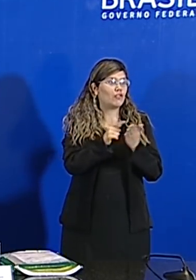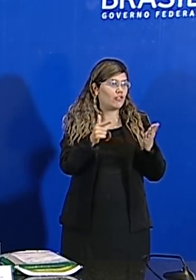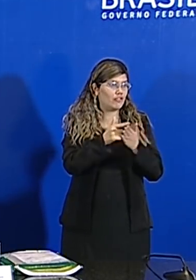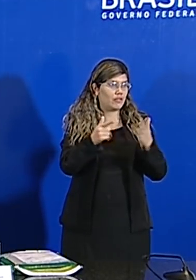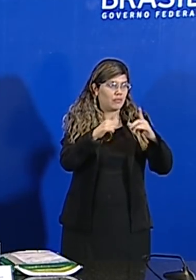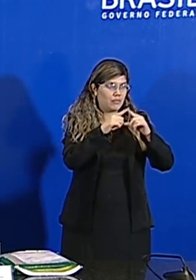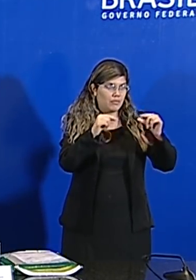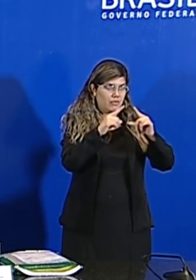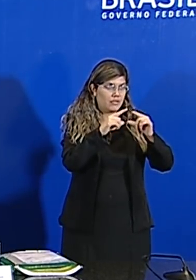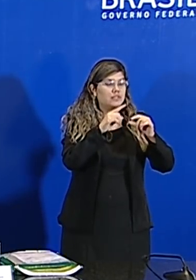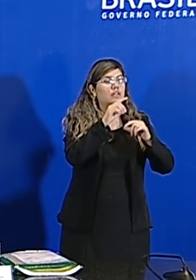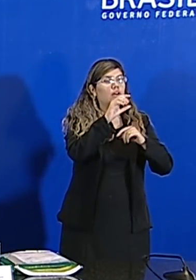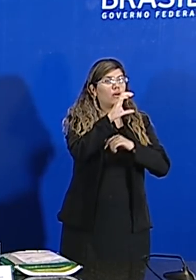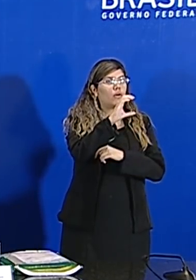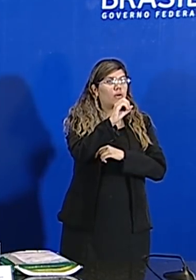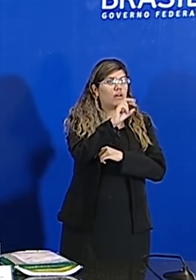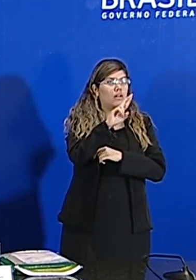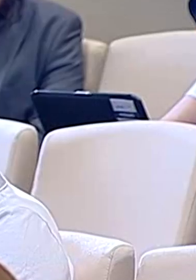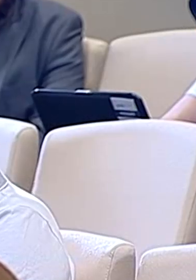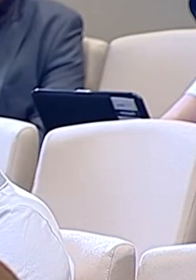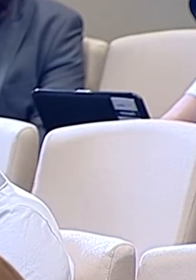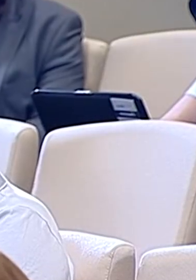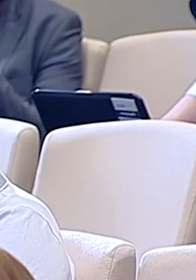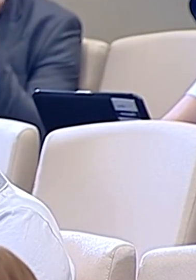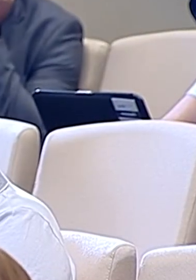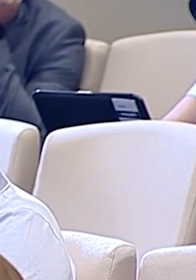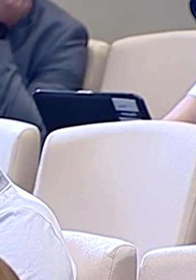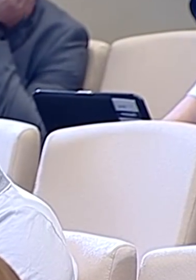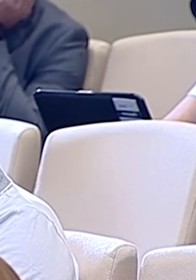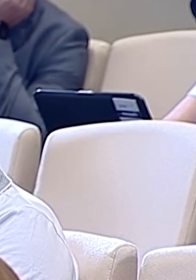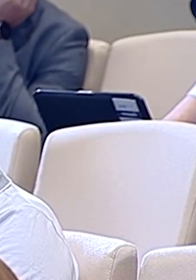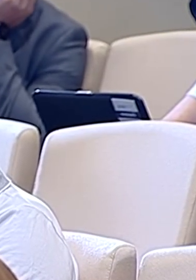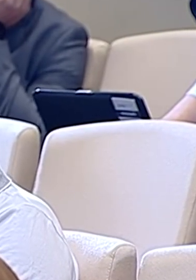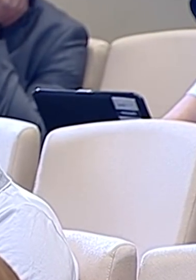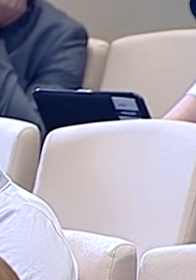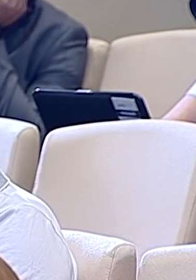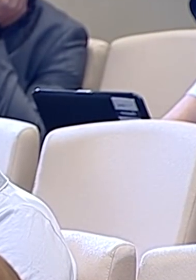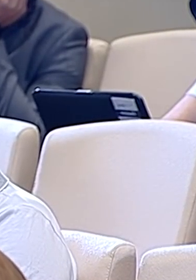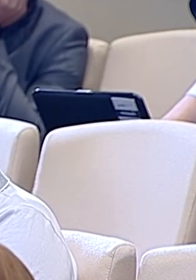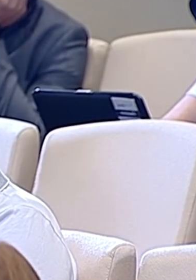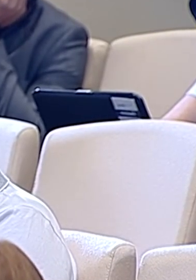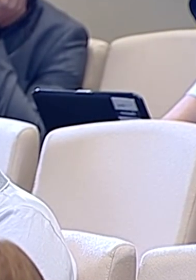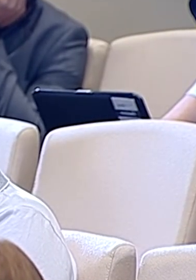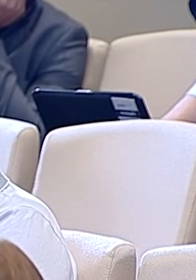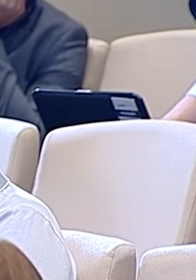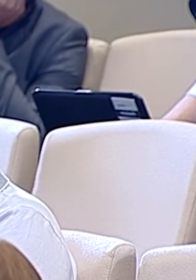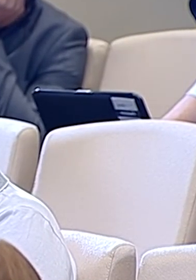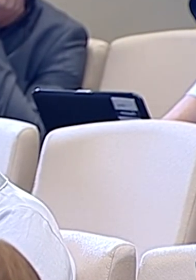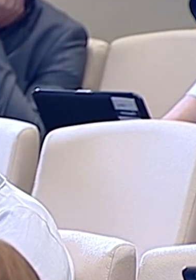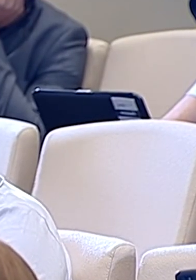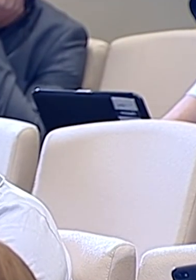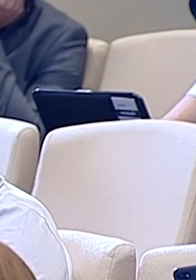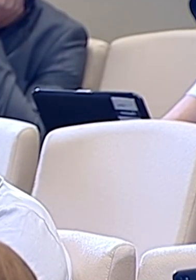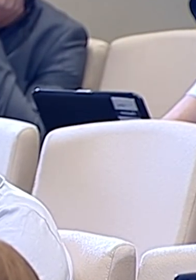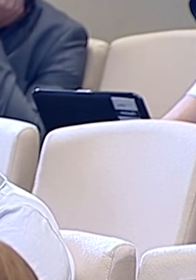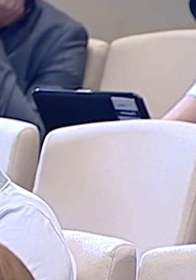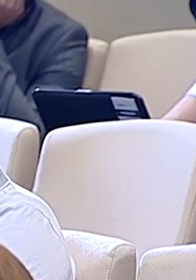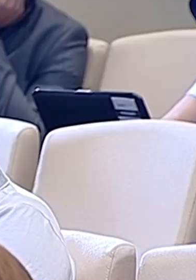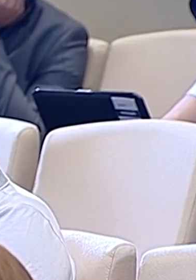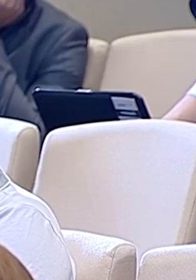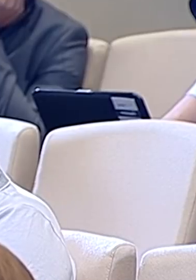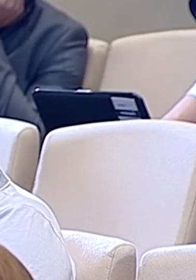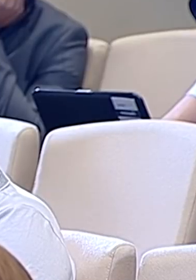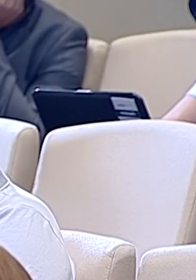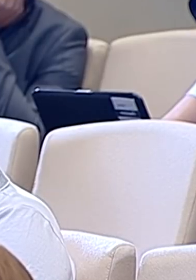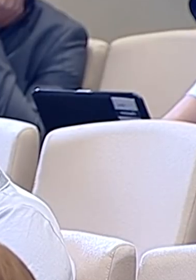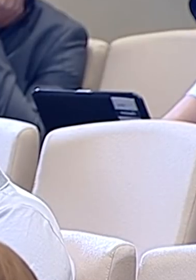né? Sim, senhor. Tudo jóia? Tudo jóia. Ministro, eu gostaria de saber, por gentileza, esse é o primeiro Enem, né, do governo de Jair Bolsonaro. Sim.